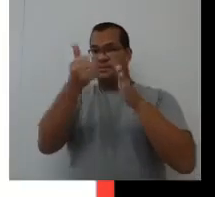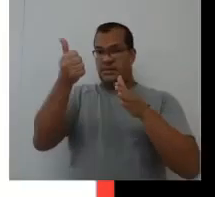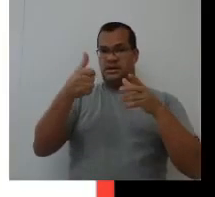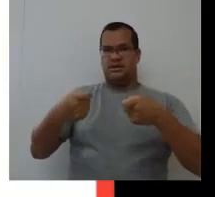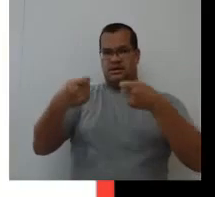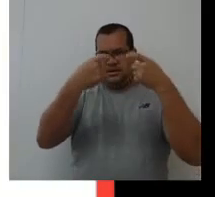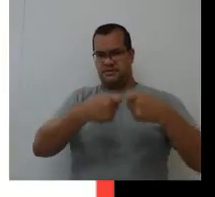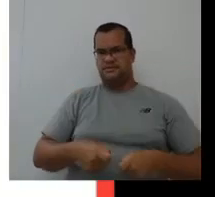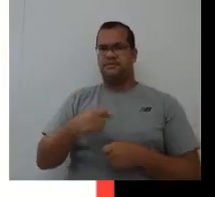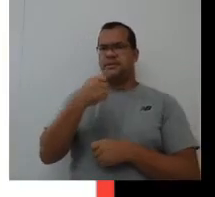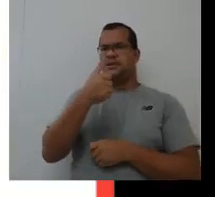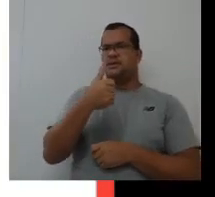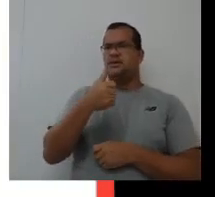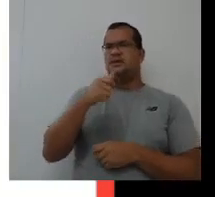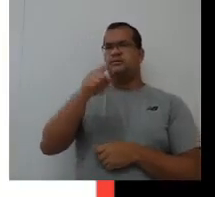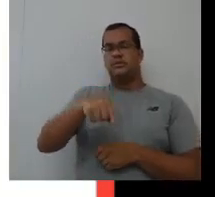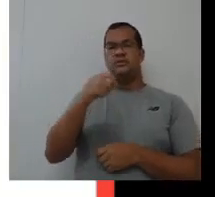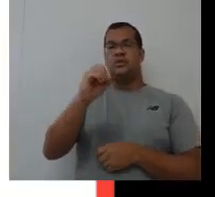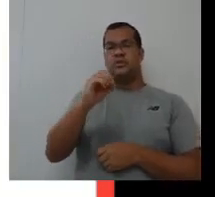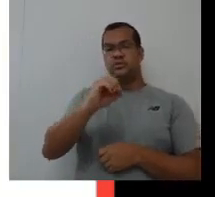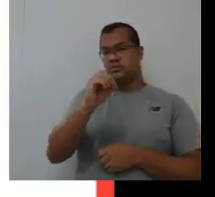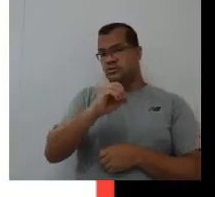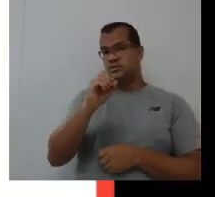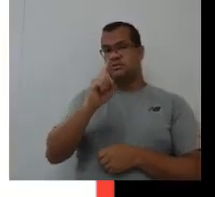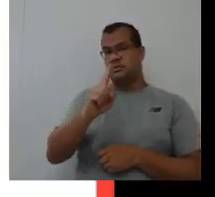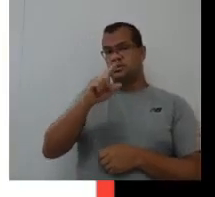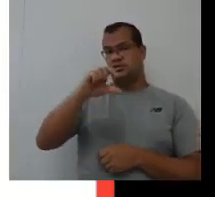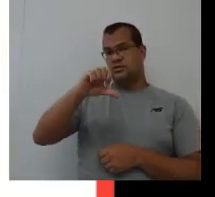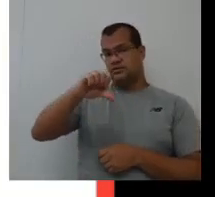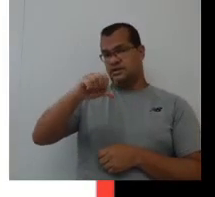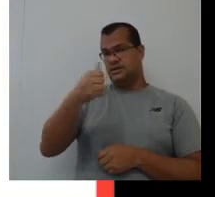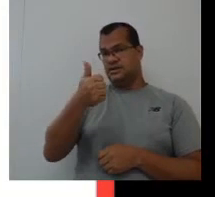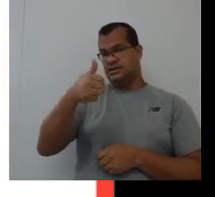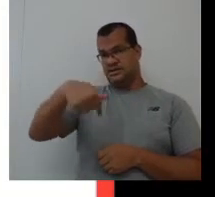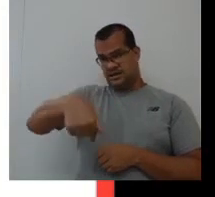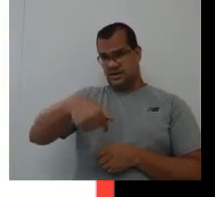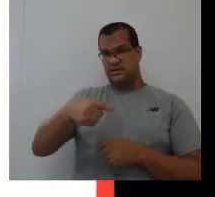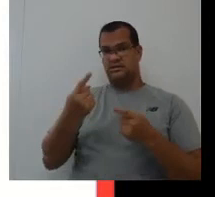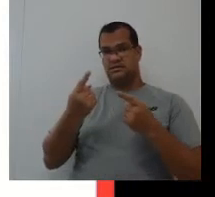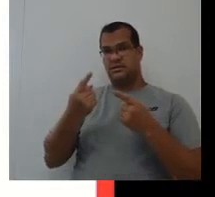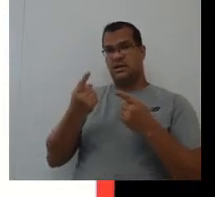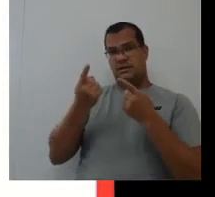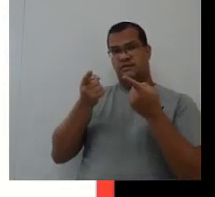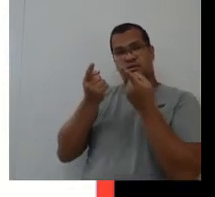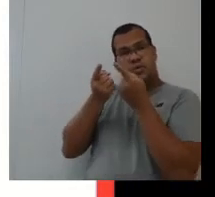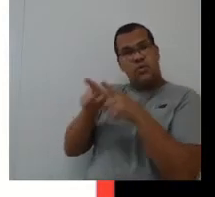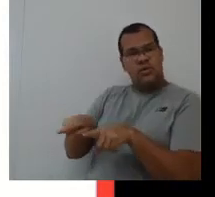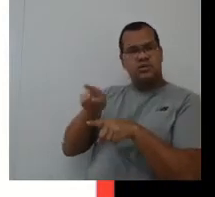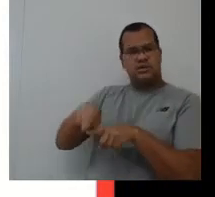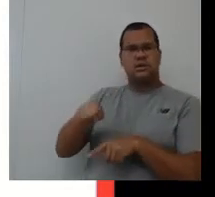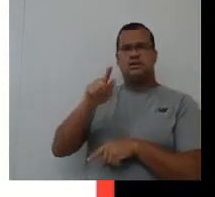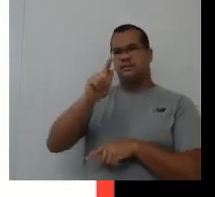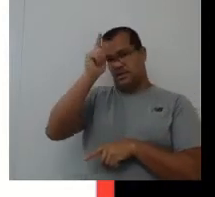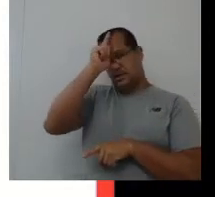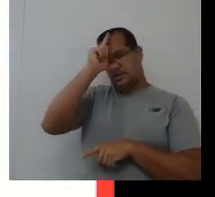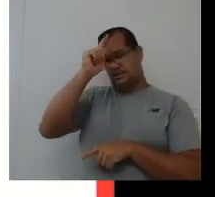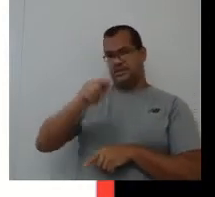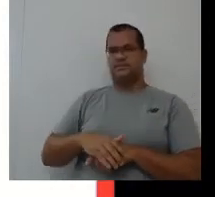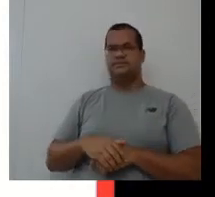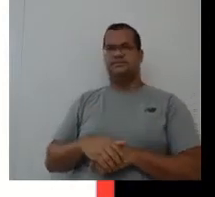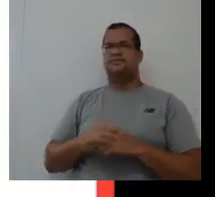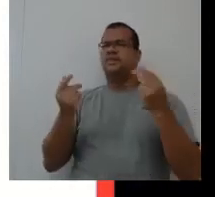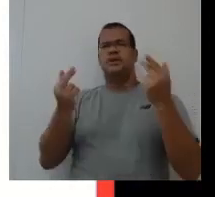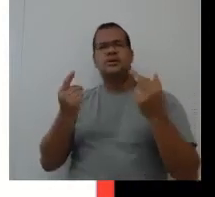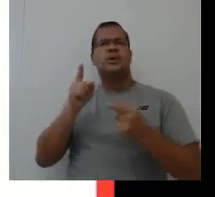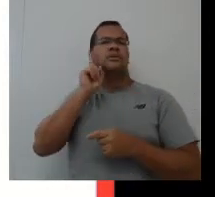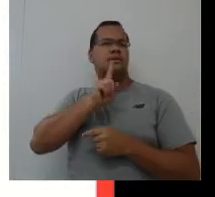26 de outubro de 1917 que o Brasil declarou guerra à Tríplice Aliança, aquela aliança que eu já falei, formada pela Alemanha. Assim como os